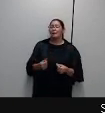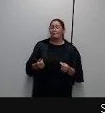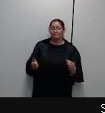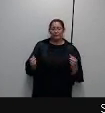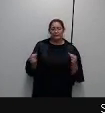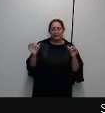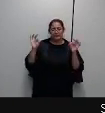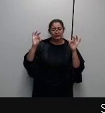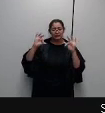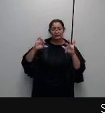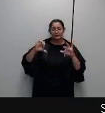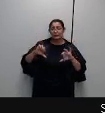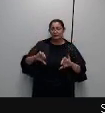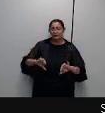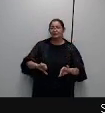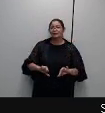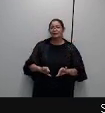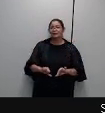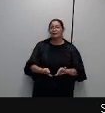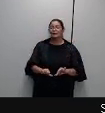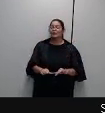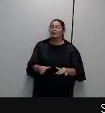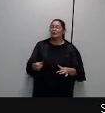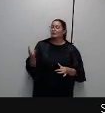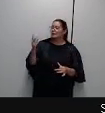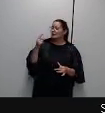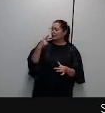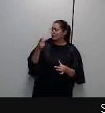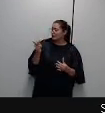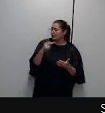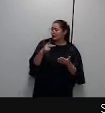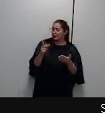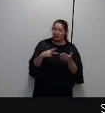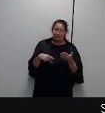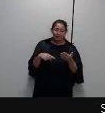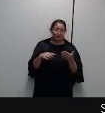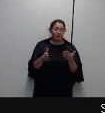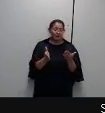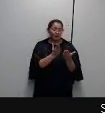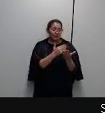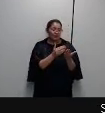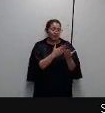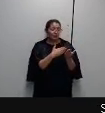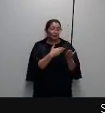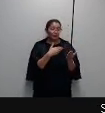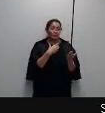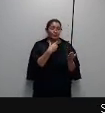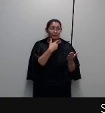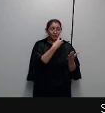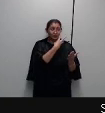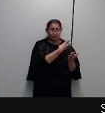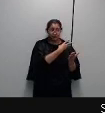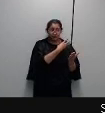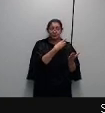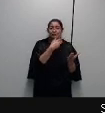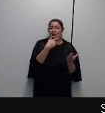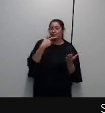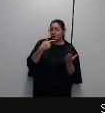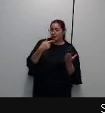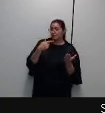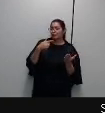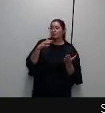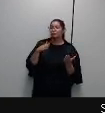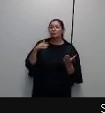conforme declarado as folhas 1379 que pela documentação acostada aos autos não há como se